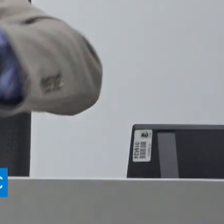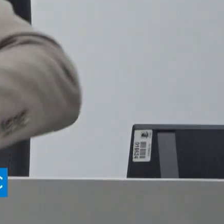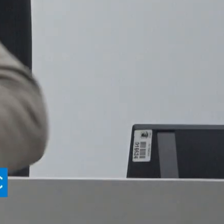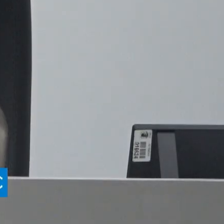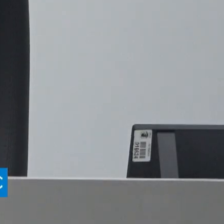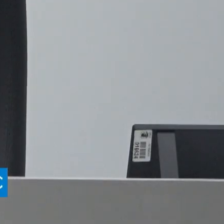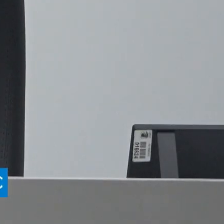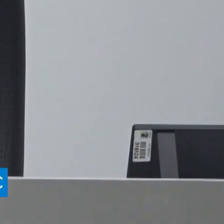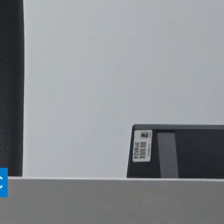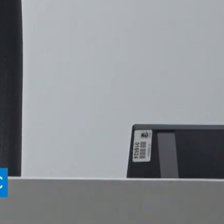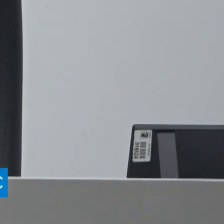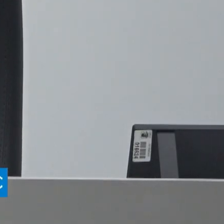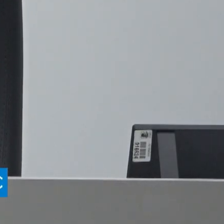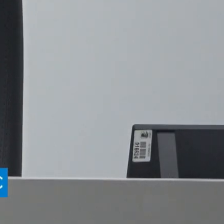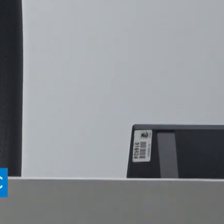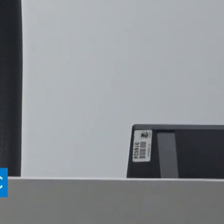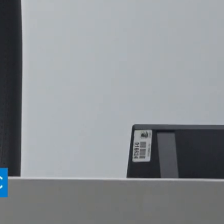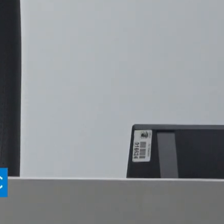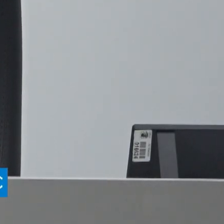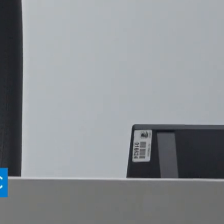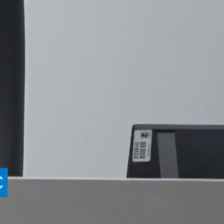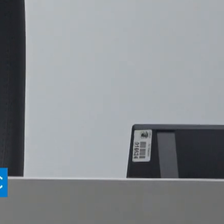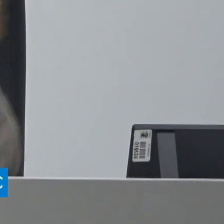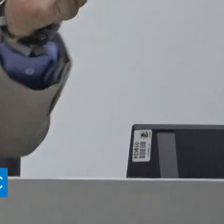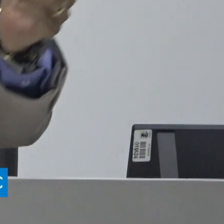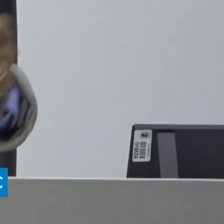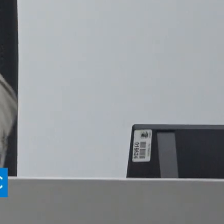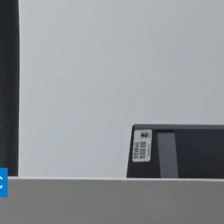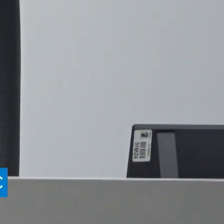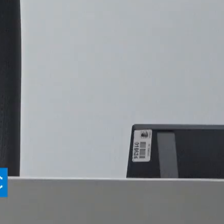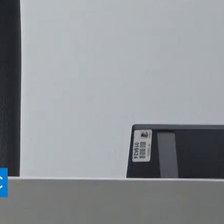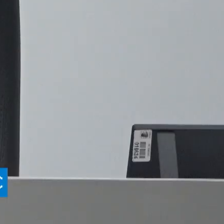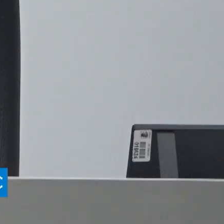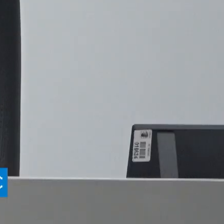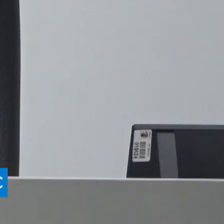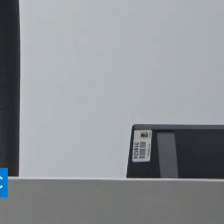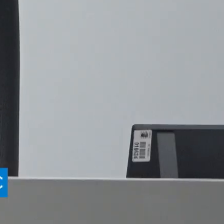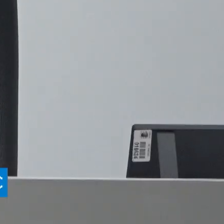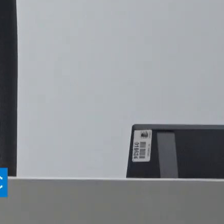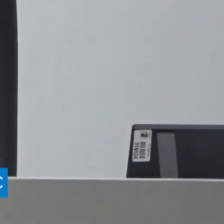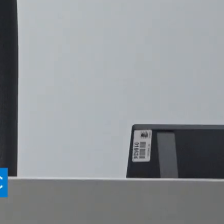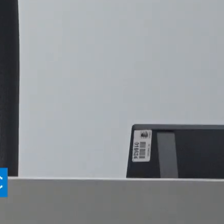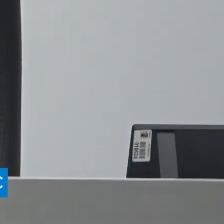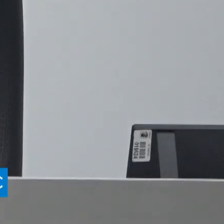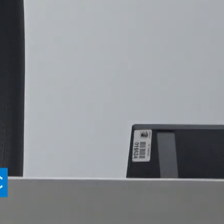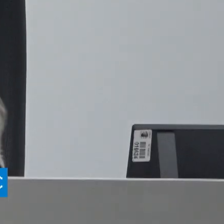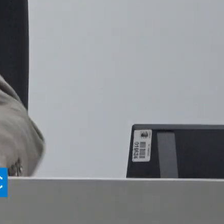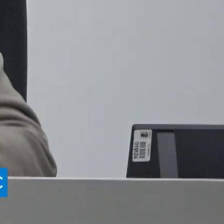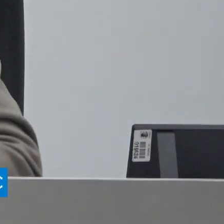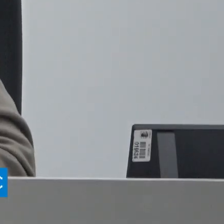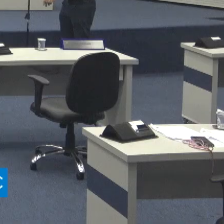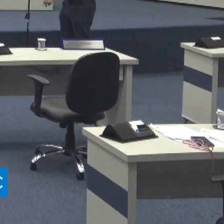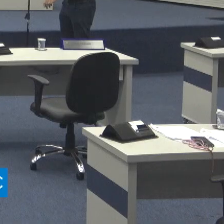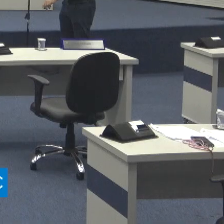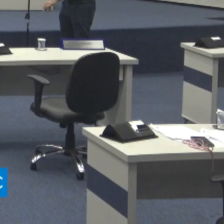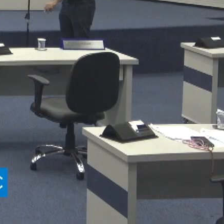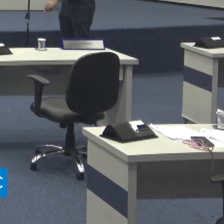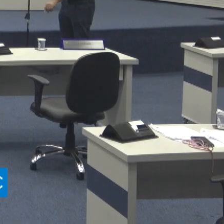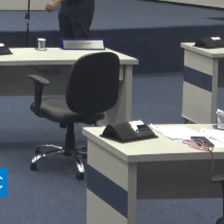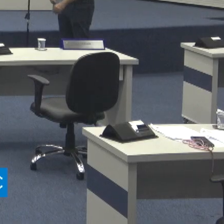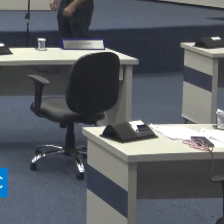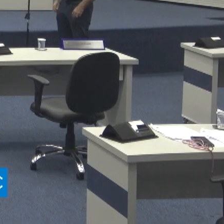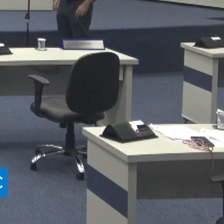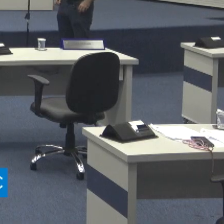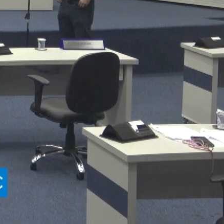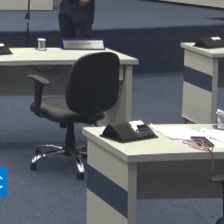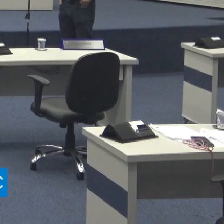vai voar pelo mundo. Parabéns, Maia. Com a palavra, questão de ordem, Marcão da Academia. Primeiro eu quero parabenizar o